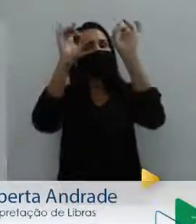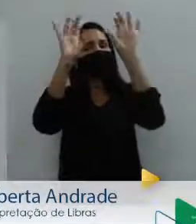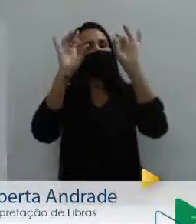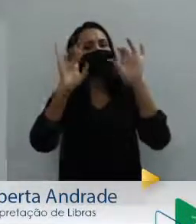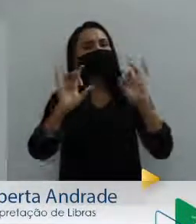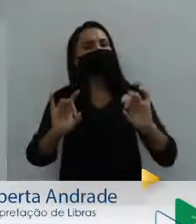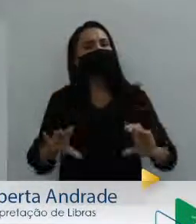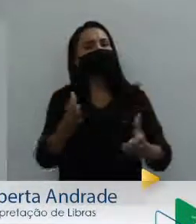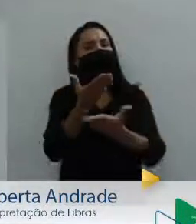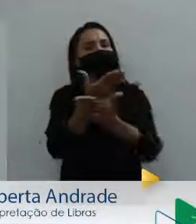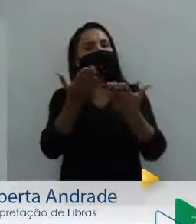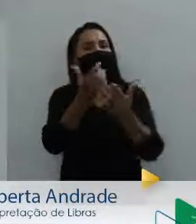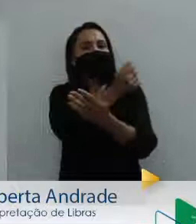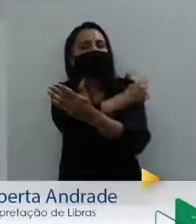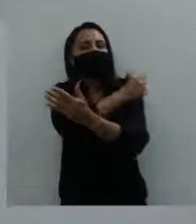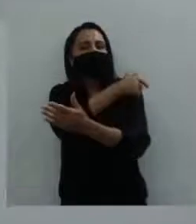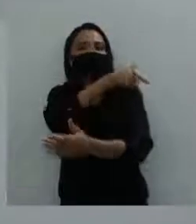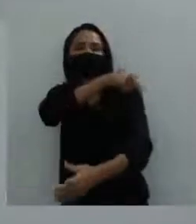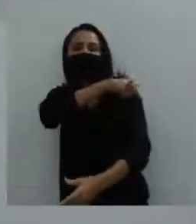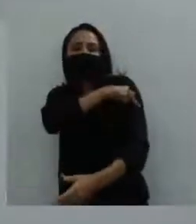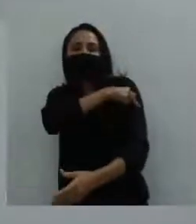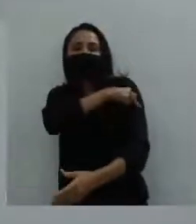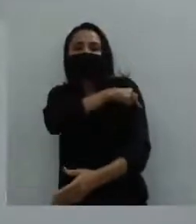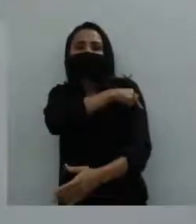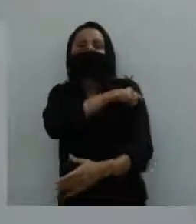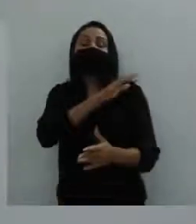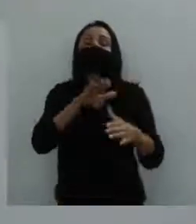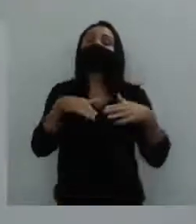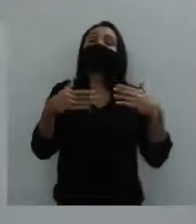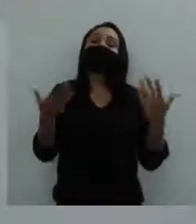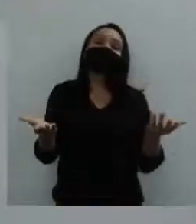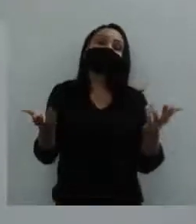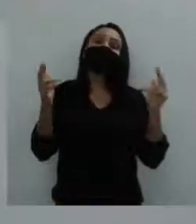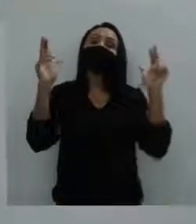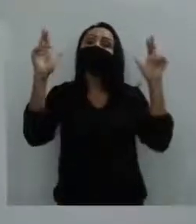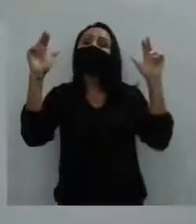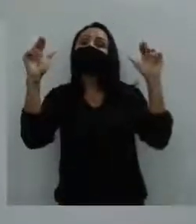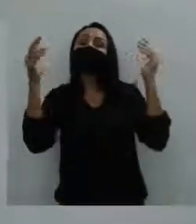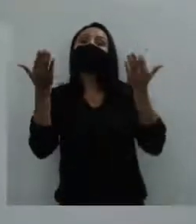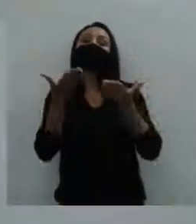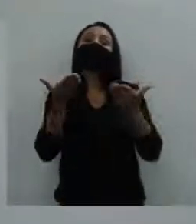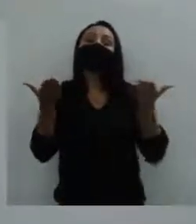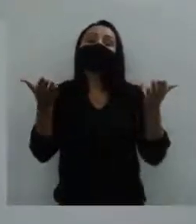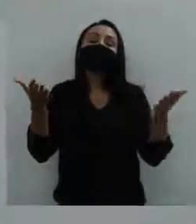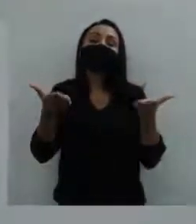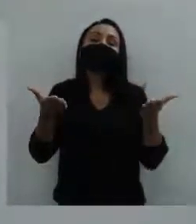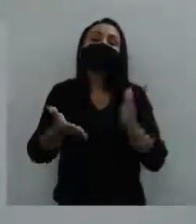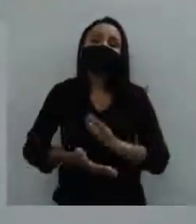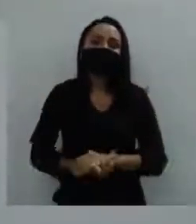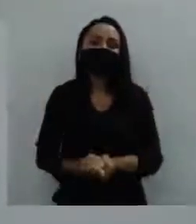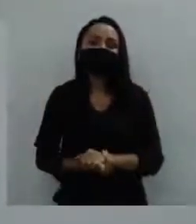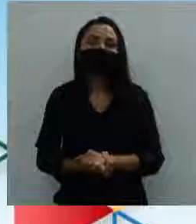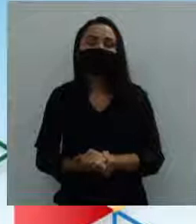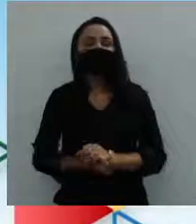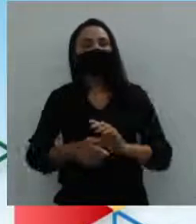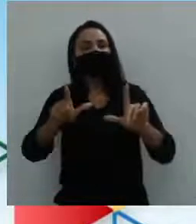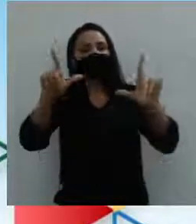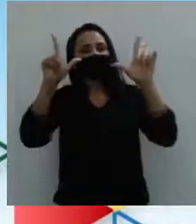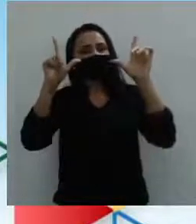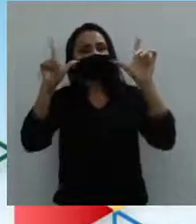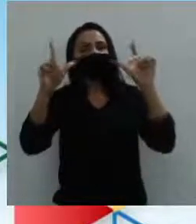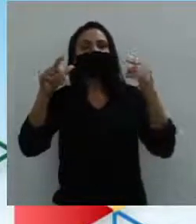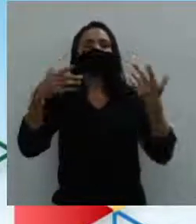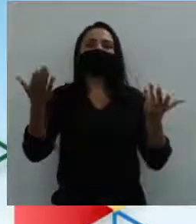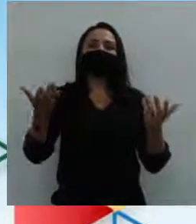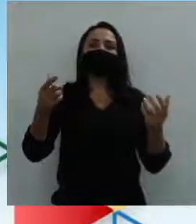para você, estudante do sétimo ano. E qual será o tema de nossa aula? Na tela, nós